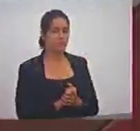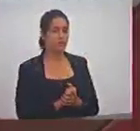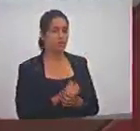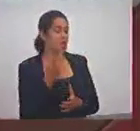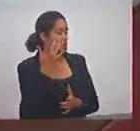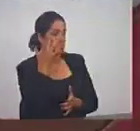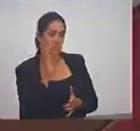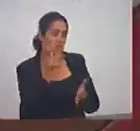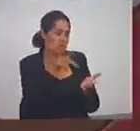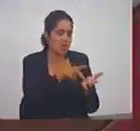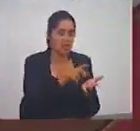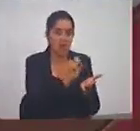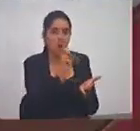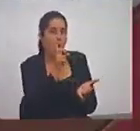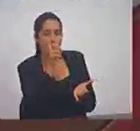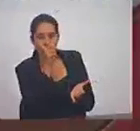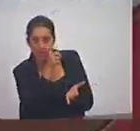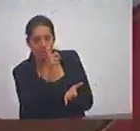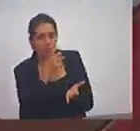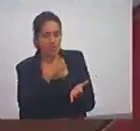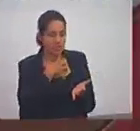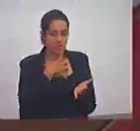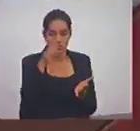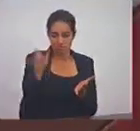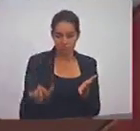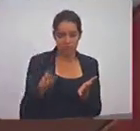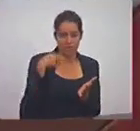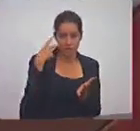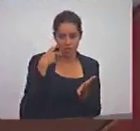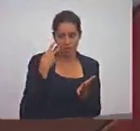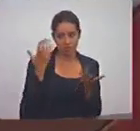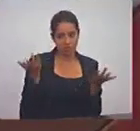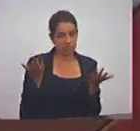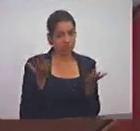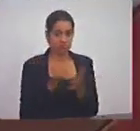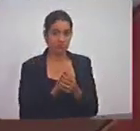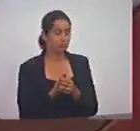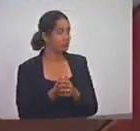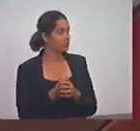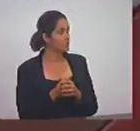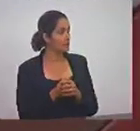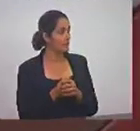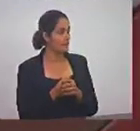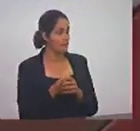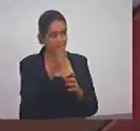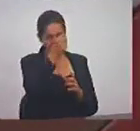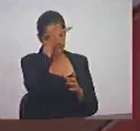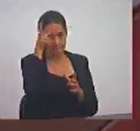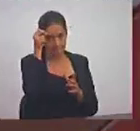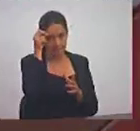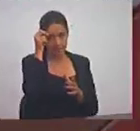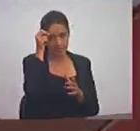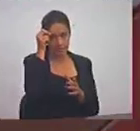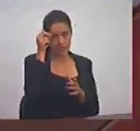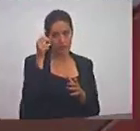sei se é verdade, não sei se é mentira. Vi sim aqui, outro dia, no seu motivo, estava aqui um funcionário da prefeitura notificando ele para que ele